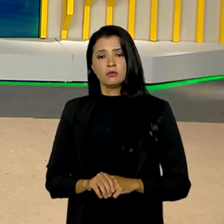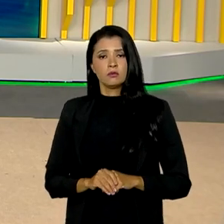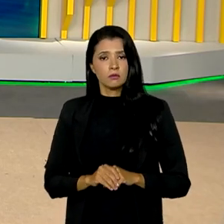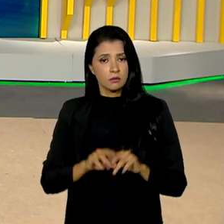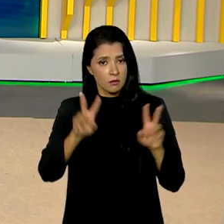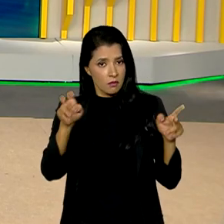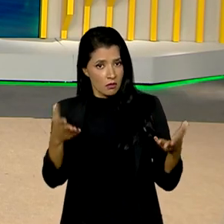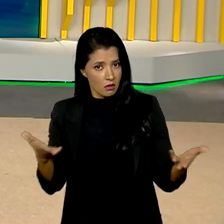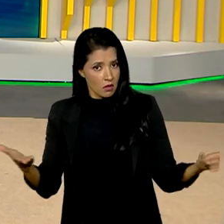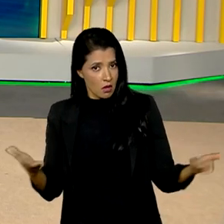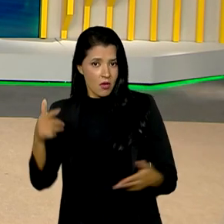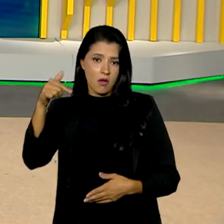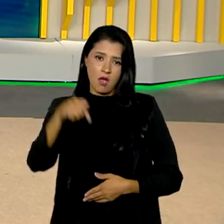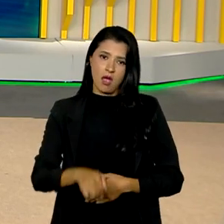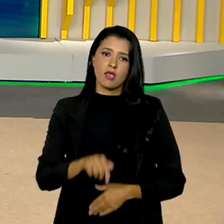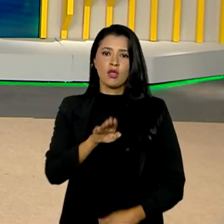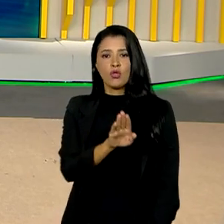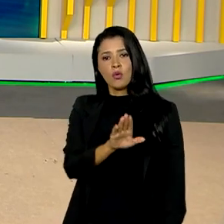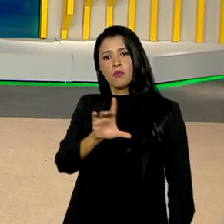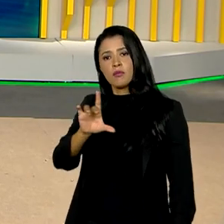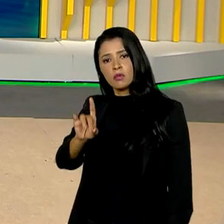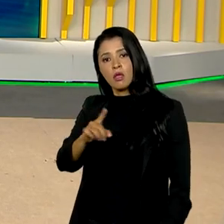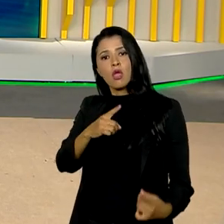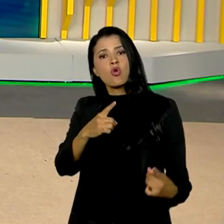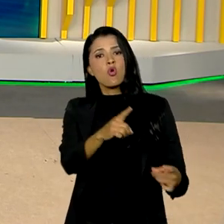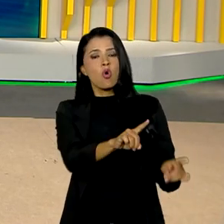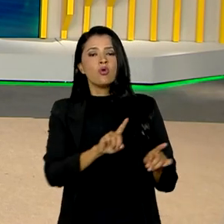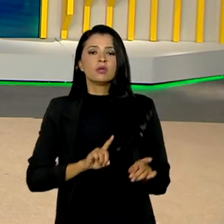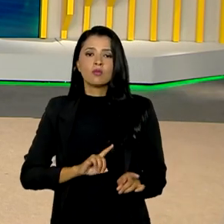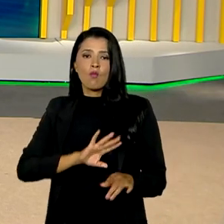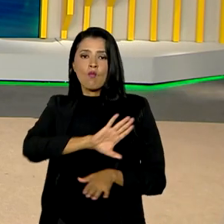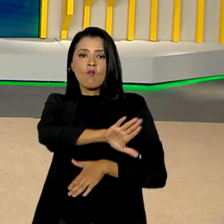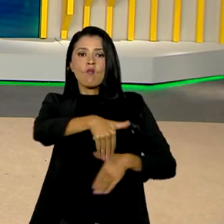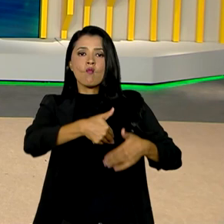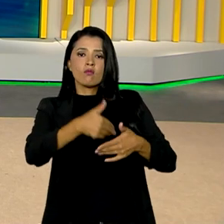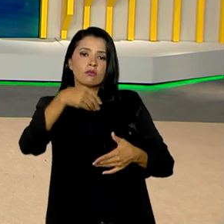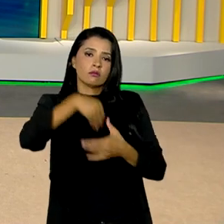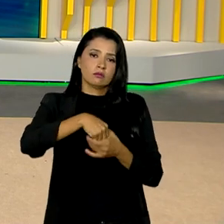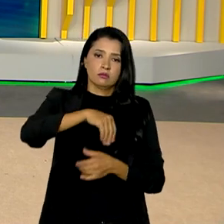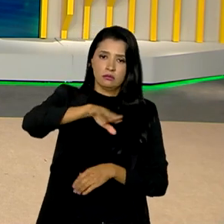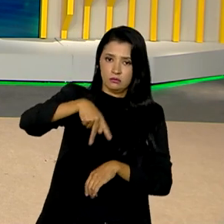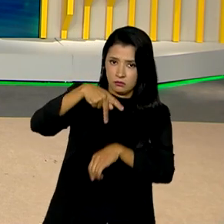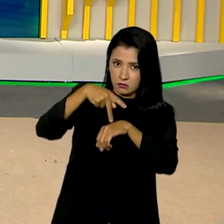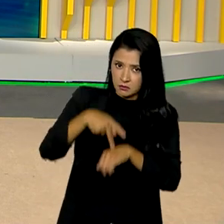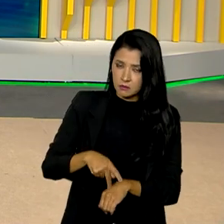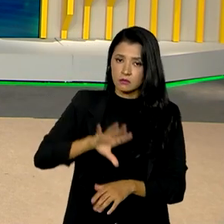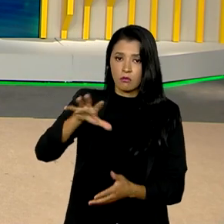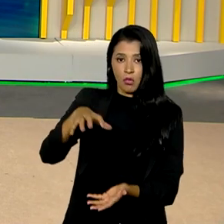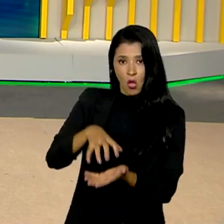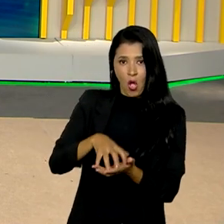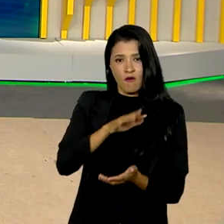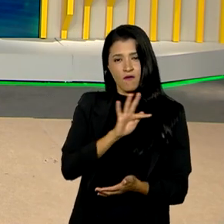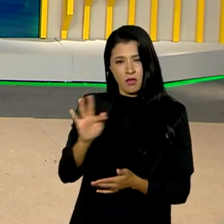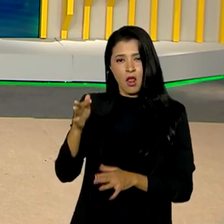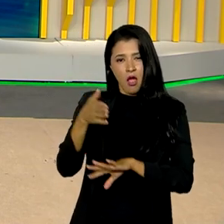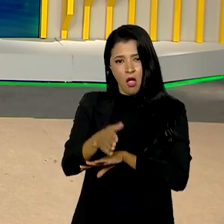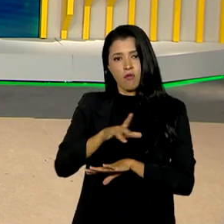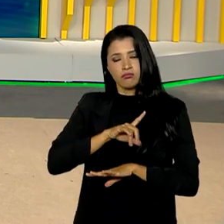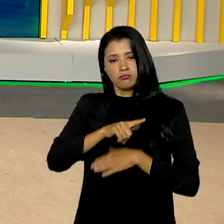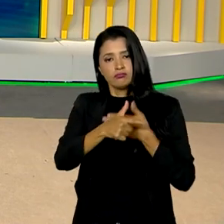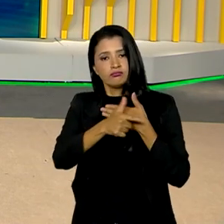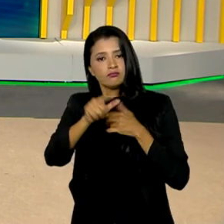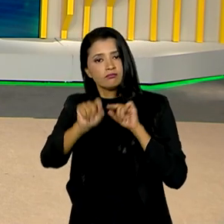Nosso assunto agora aqui no Brasil em Dia é o combate à corrupção no país. Um dos órgãos federais que entram nessa missão